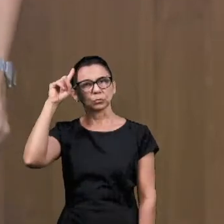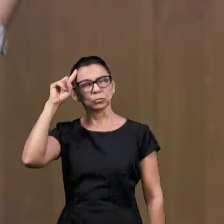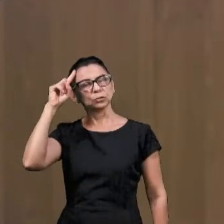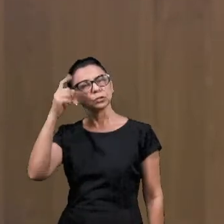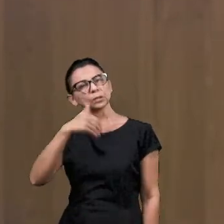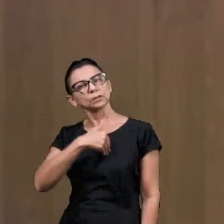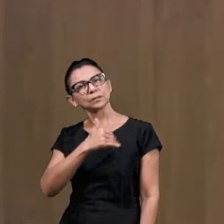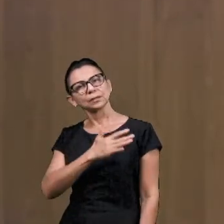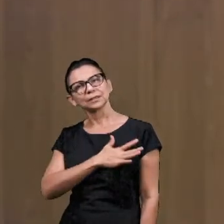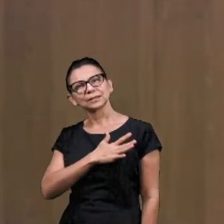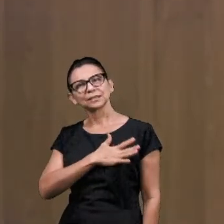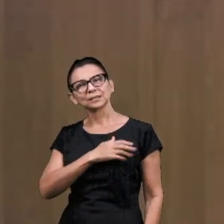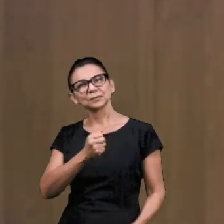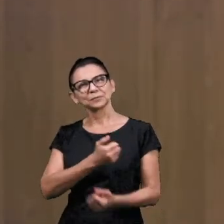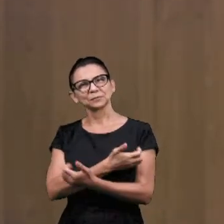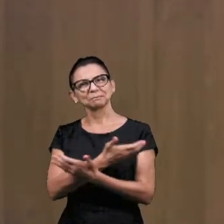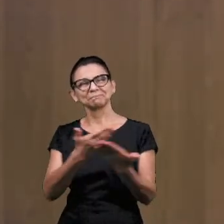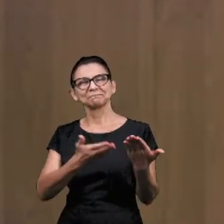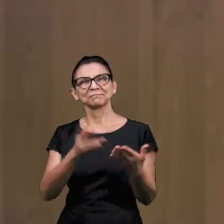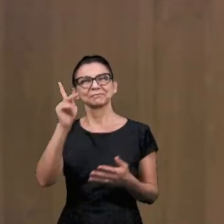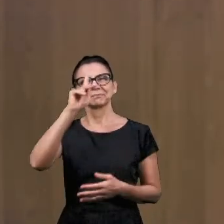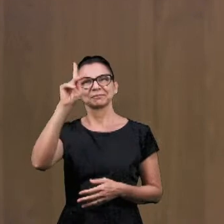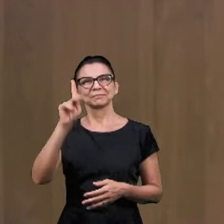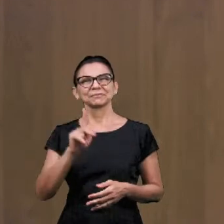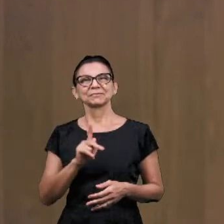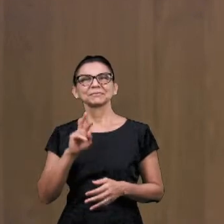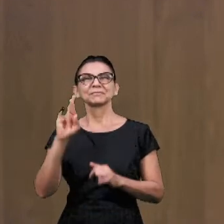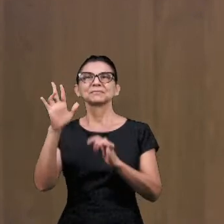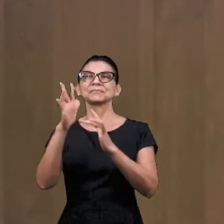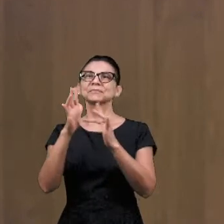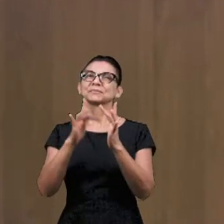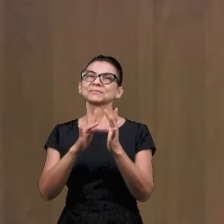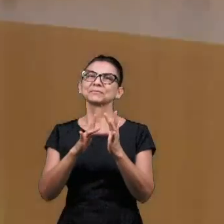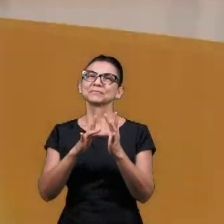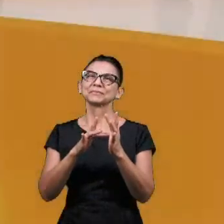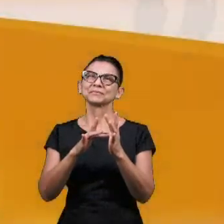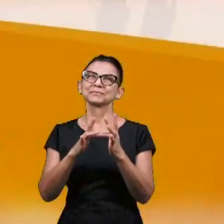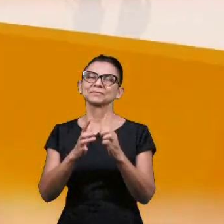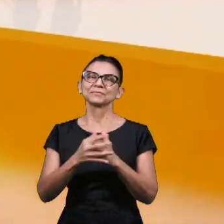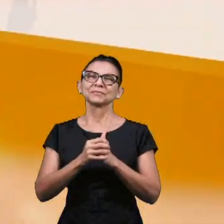coração. Nos despedimos de todos com a paz do Senhor Jesus.